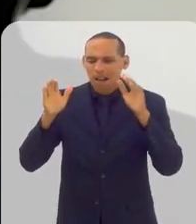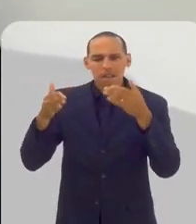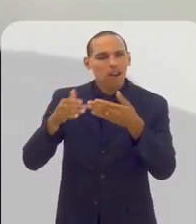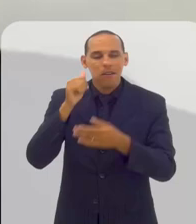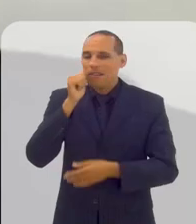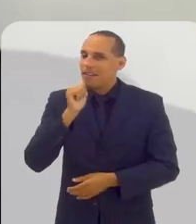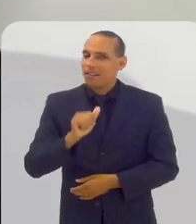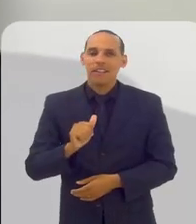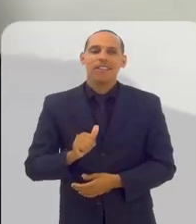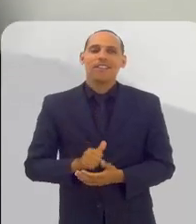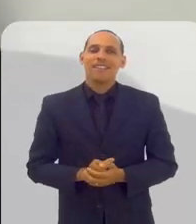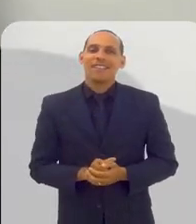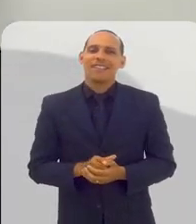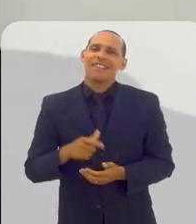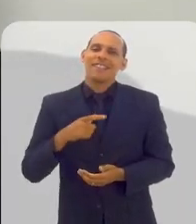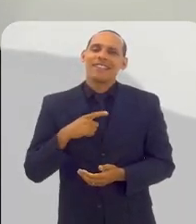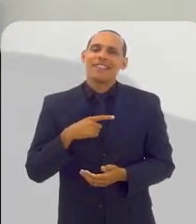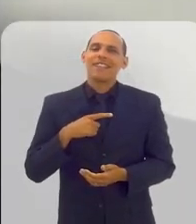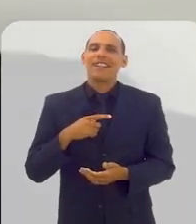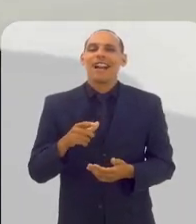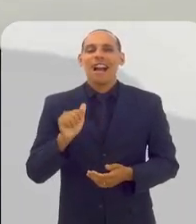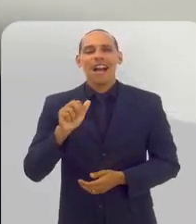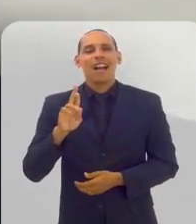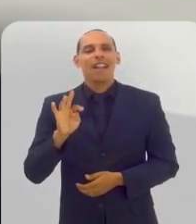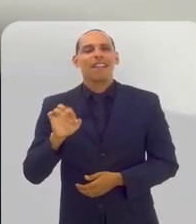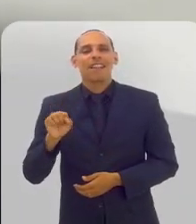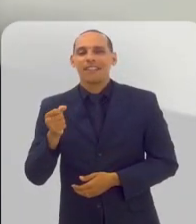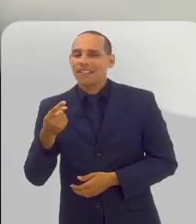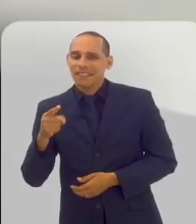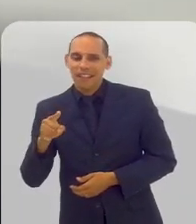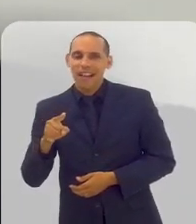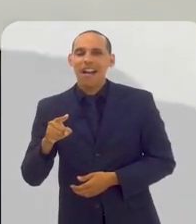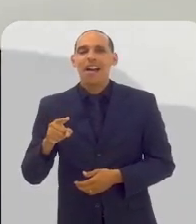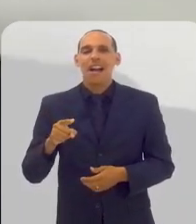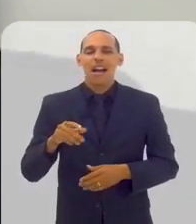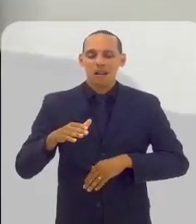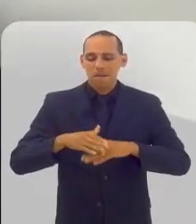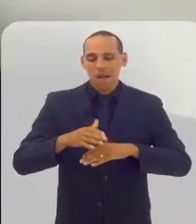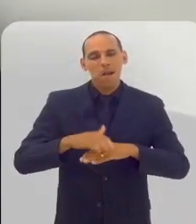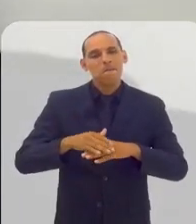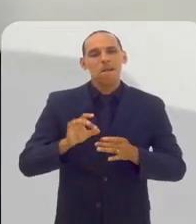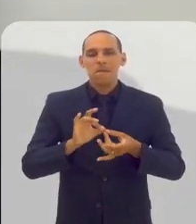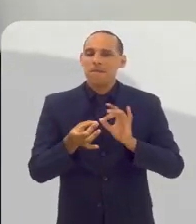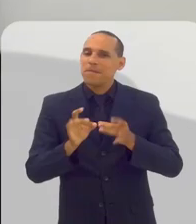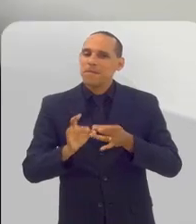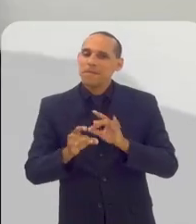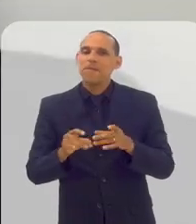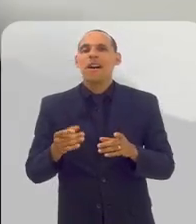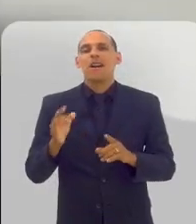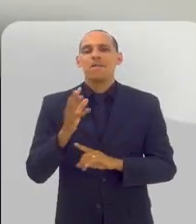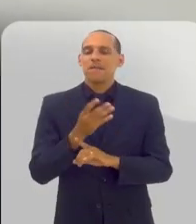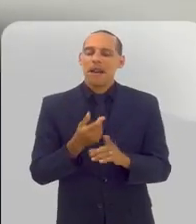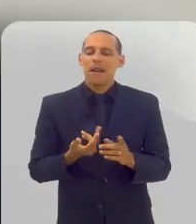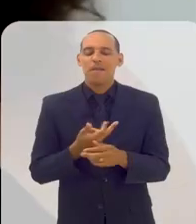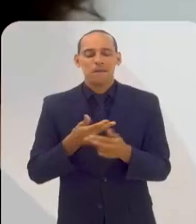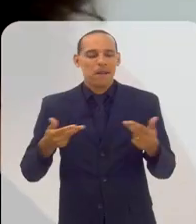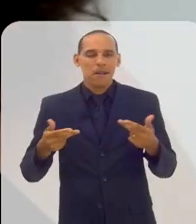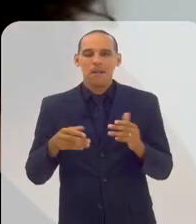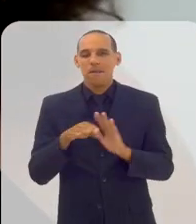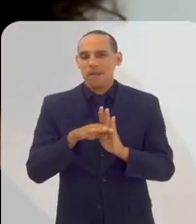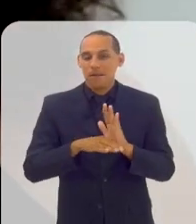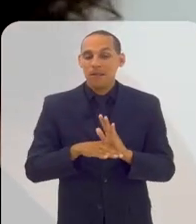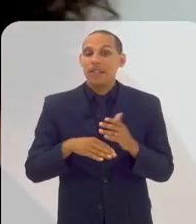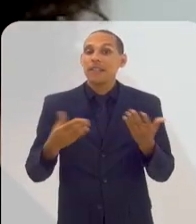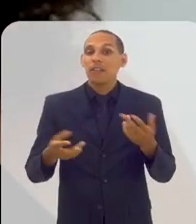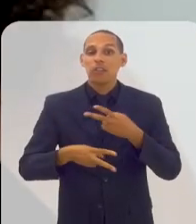programa voltado específico para mulheres não tem lá artesã tem artesão você tem de tudo ou seja Temos vários programas E aí